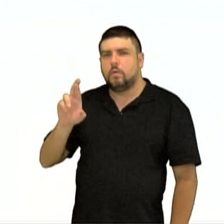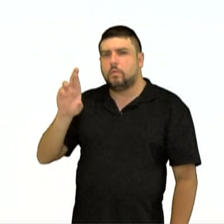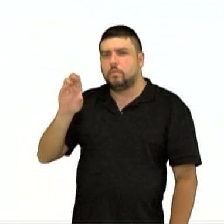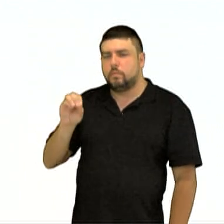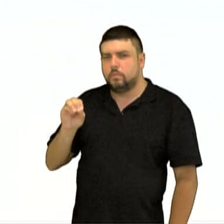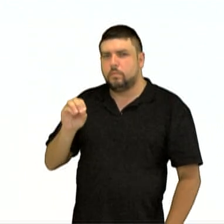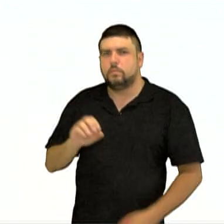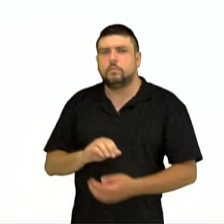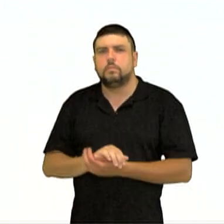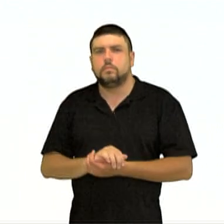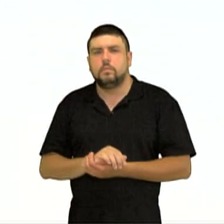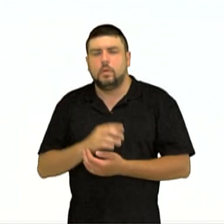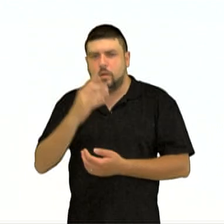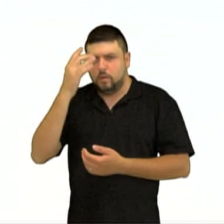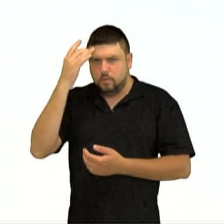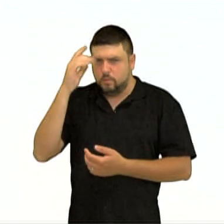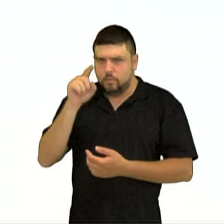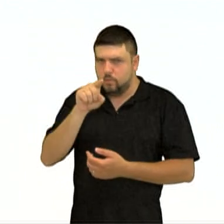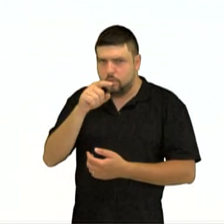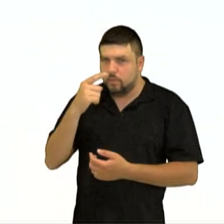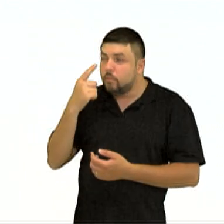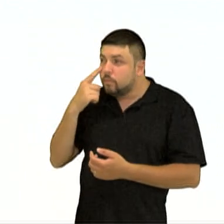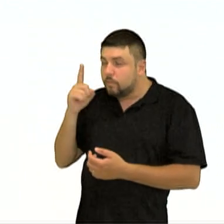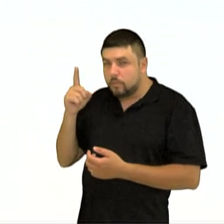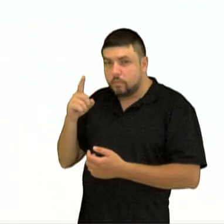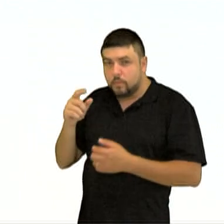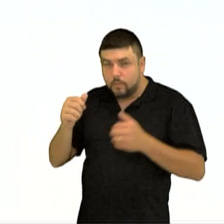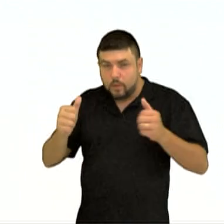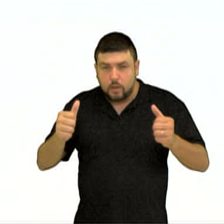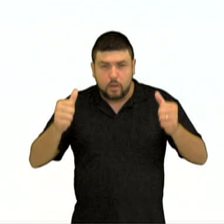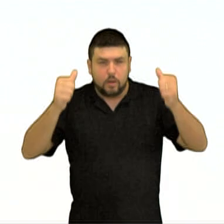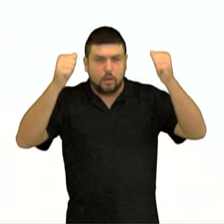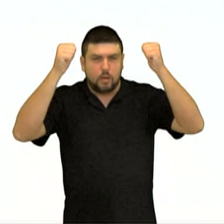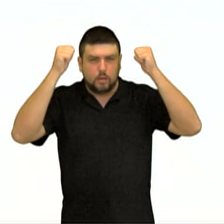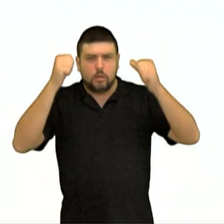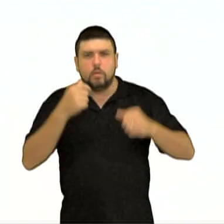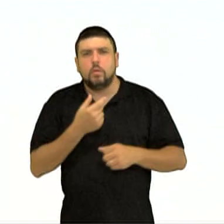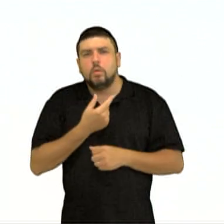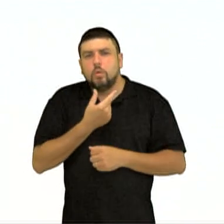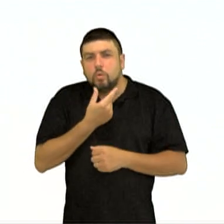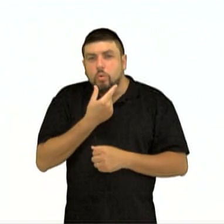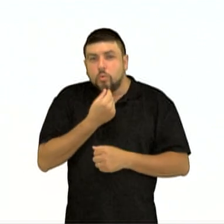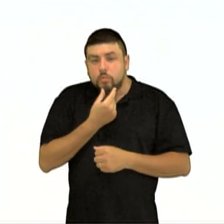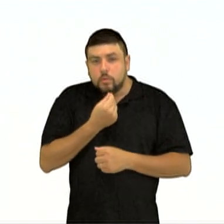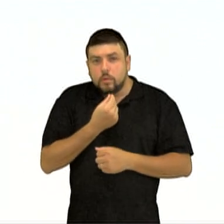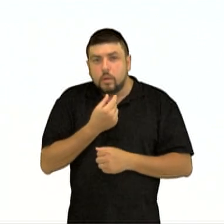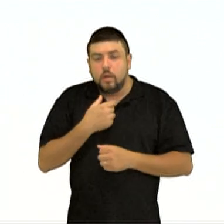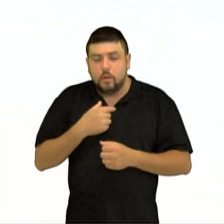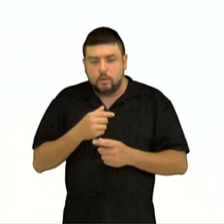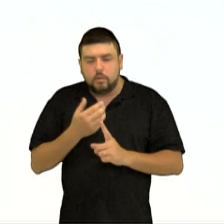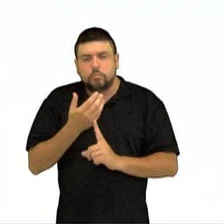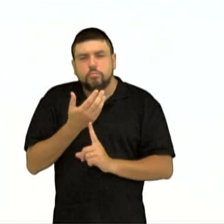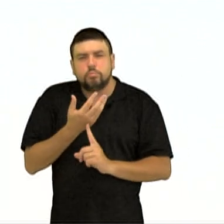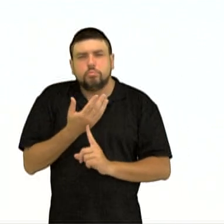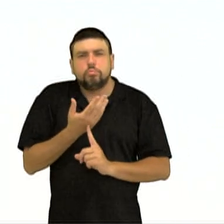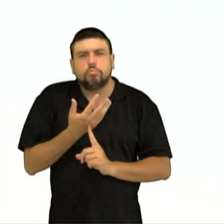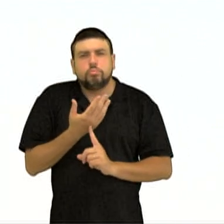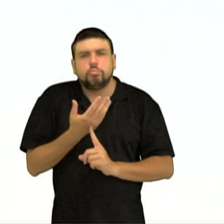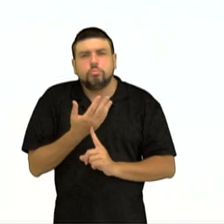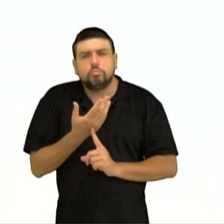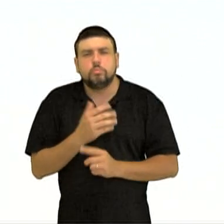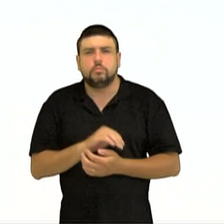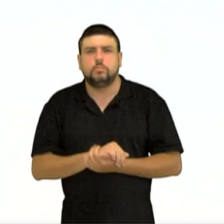mas lá atrás tem um menino e ele tem uma vela acesa, né, com